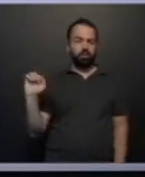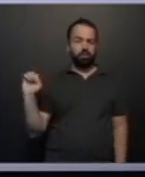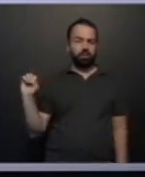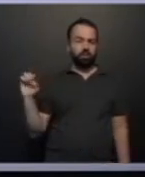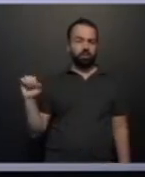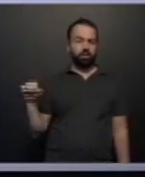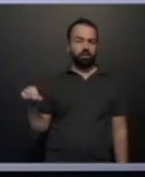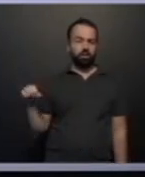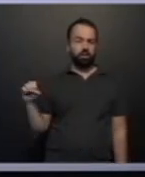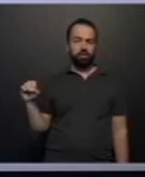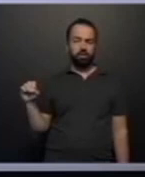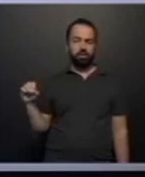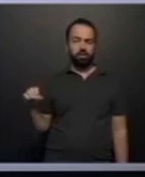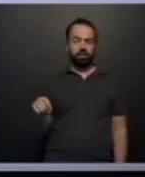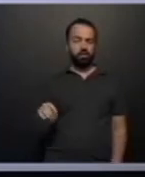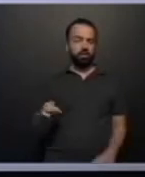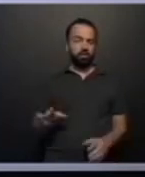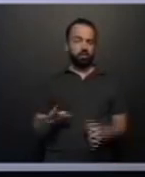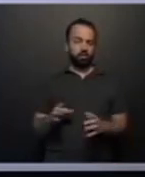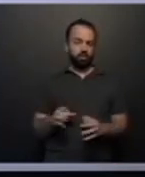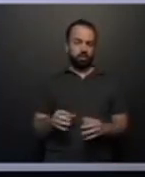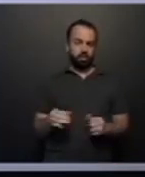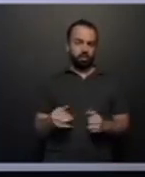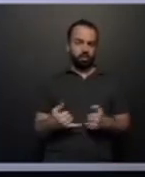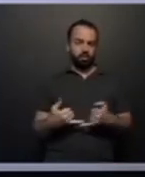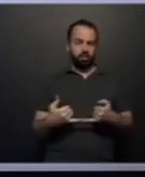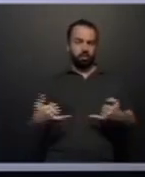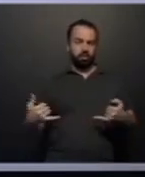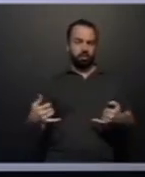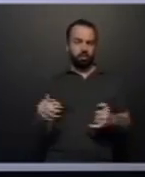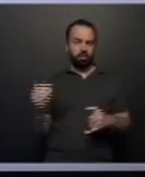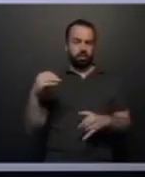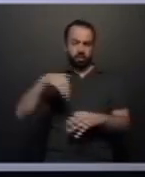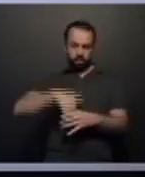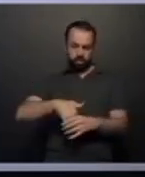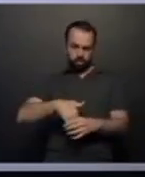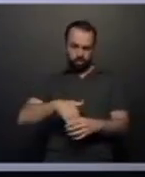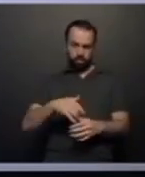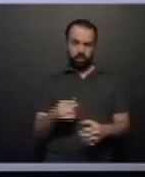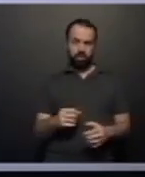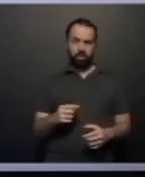números negativos. Né? Que exemplos de números negativos que poderíamos ter aqui?